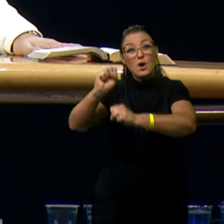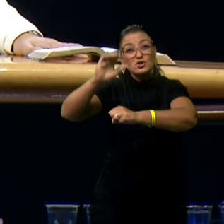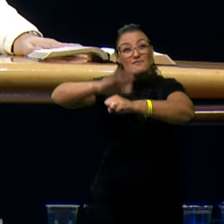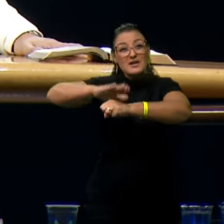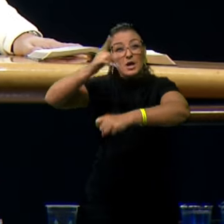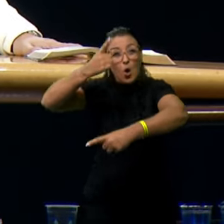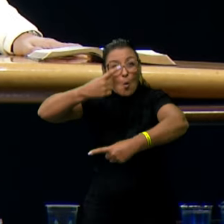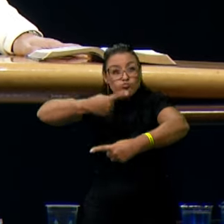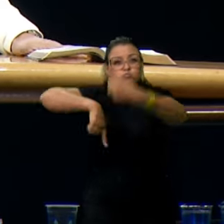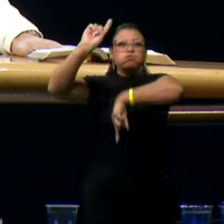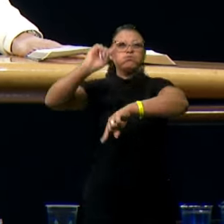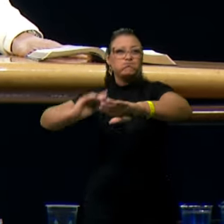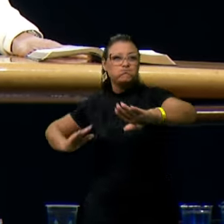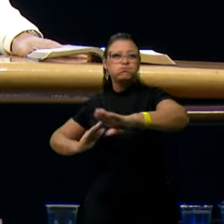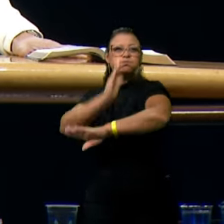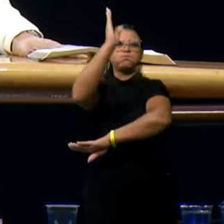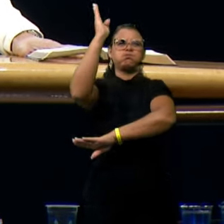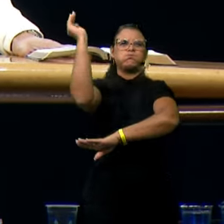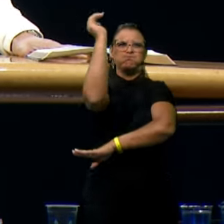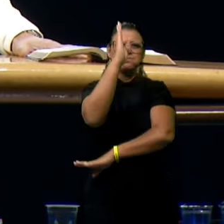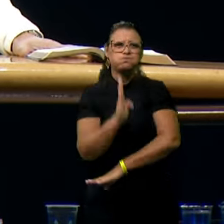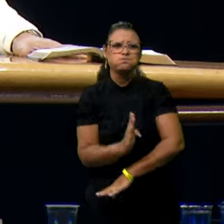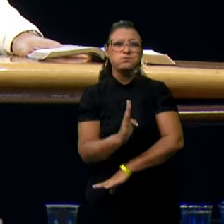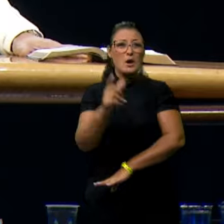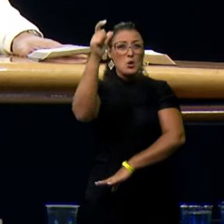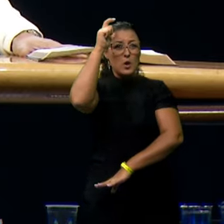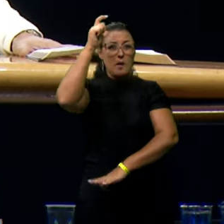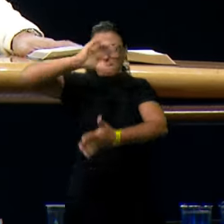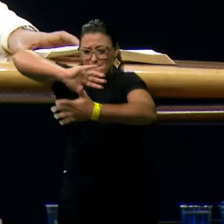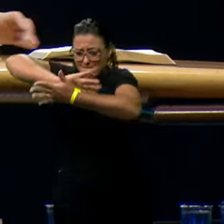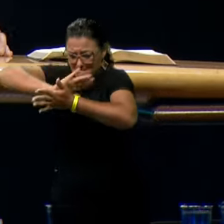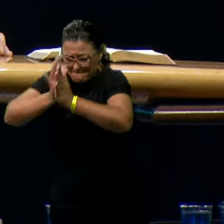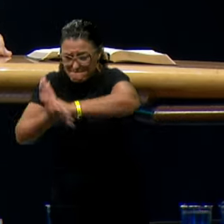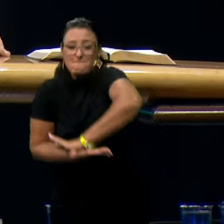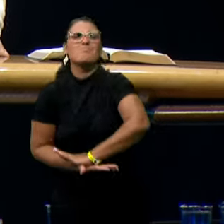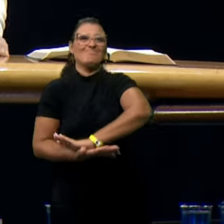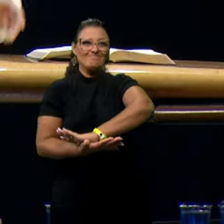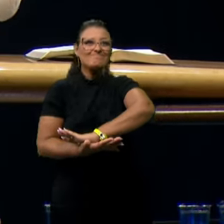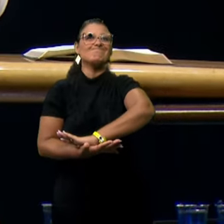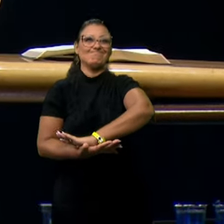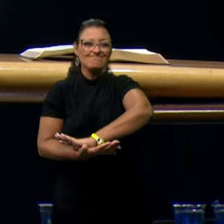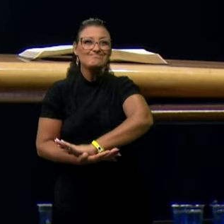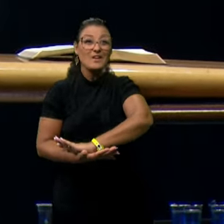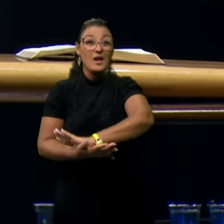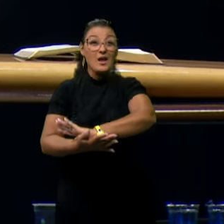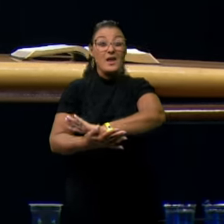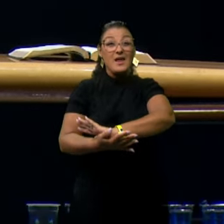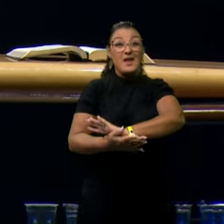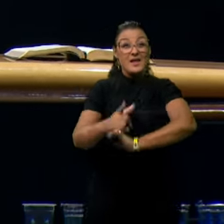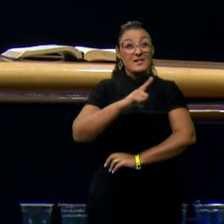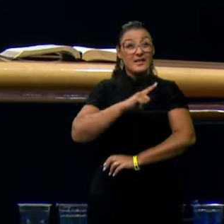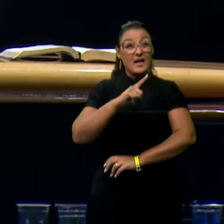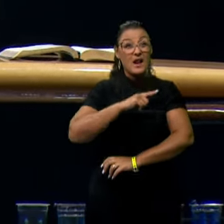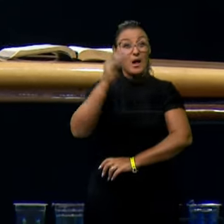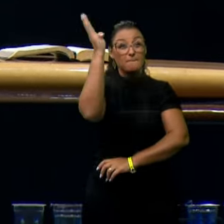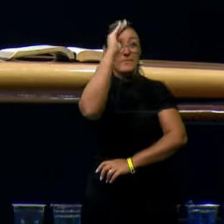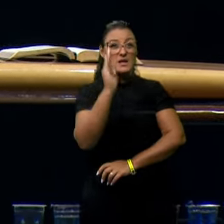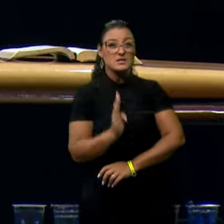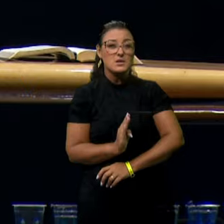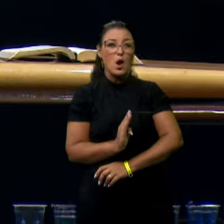rompimento nesta nação para paralisar as obras do inferno e que tenhamos no Brasil uma ilha